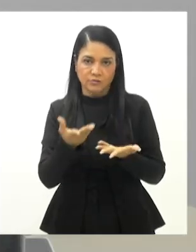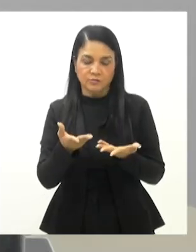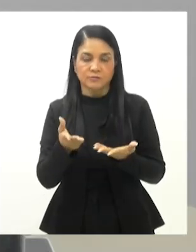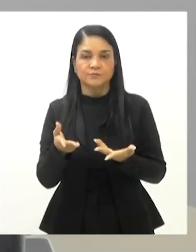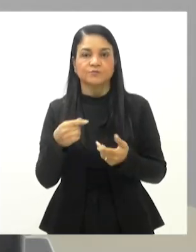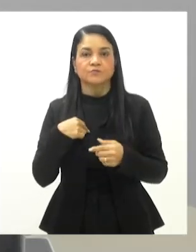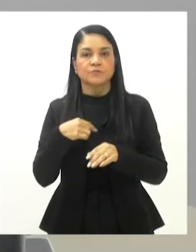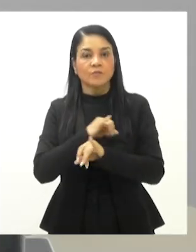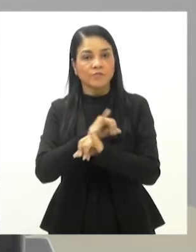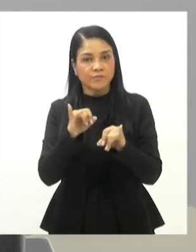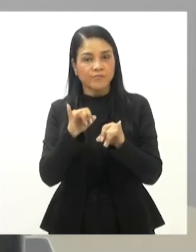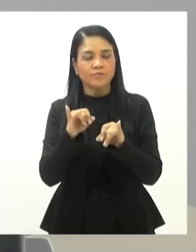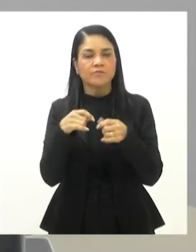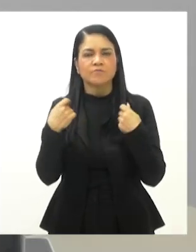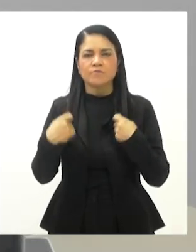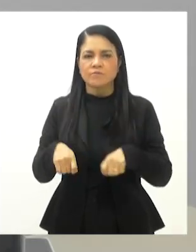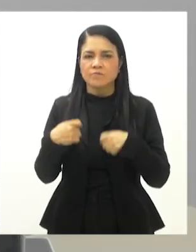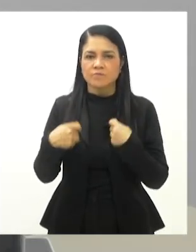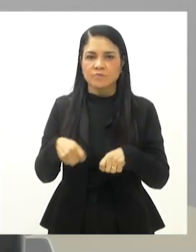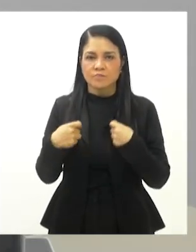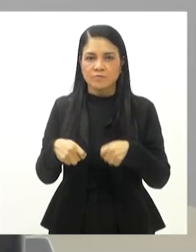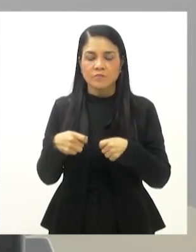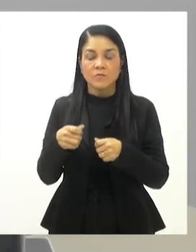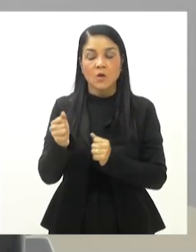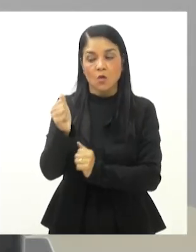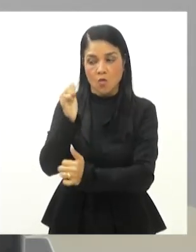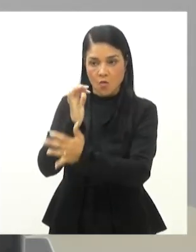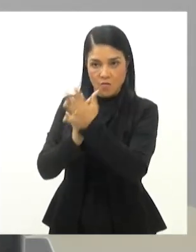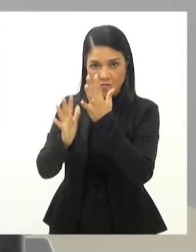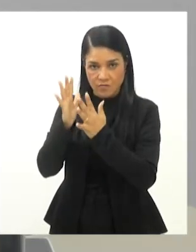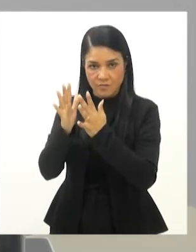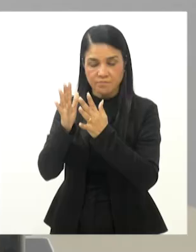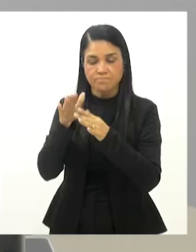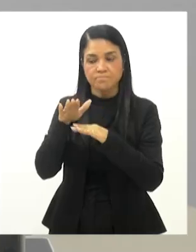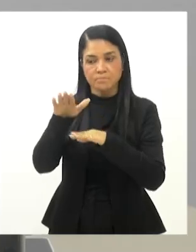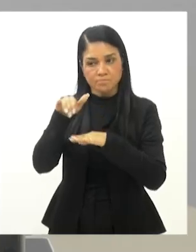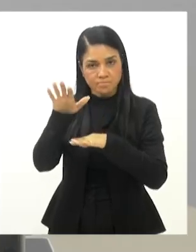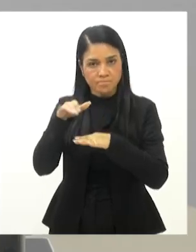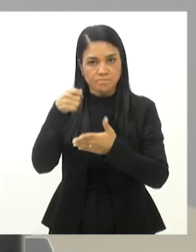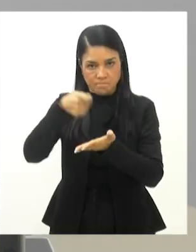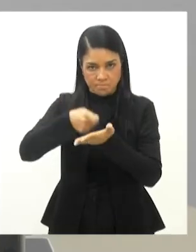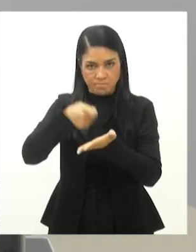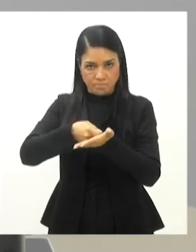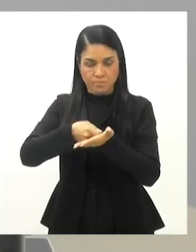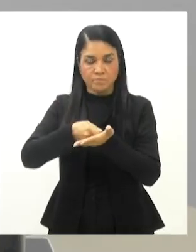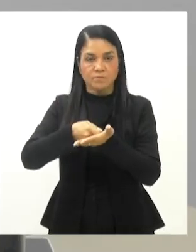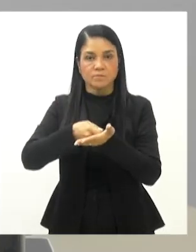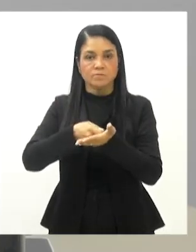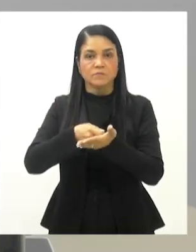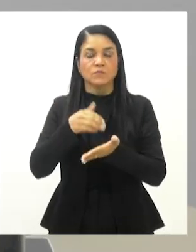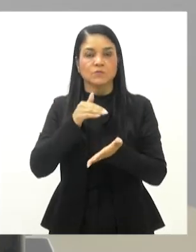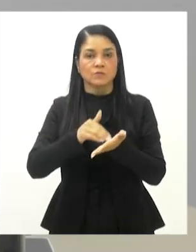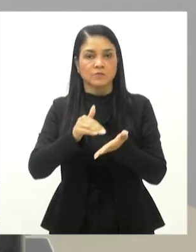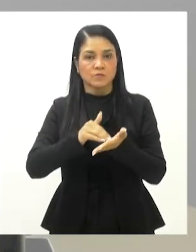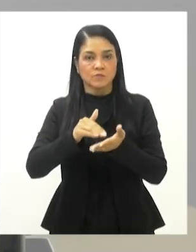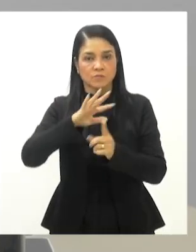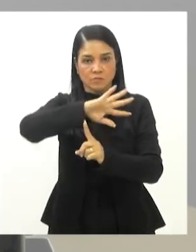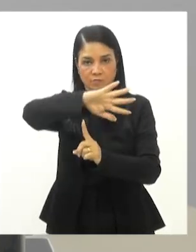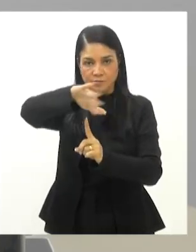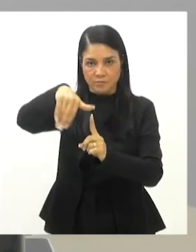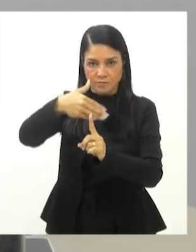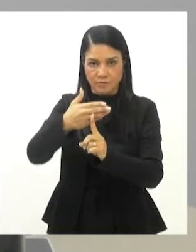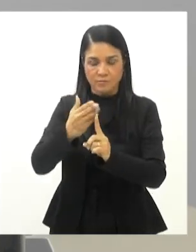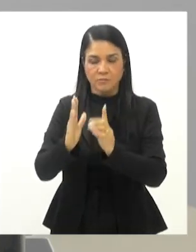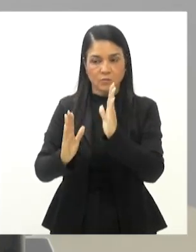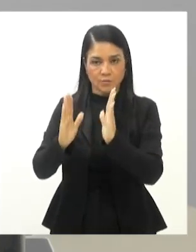dizer que, se faz necessário, nós ouvirmos, através de convocação, o secretário de Ambiente da